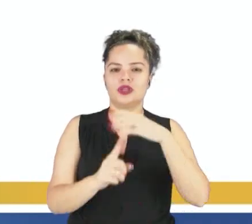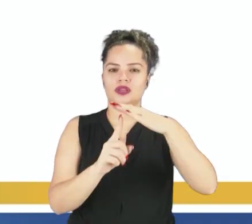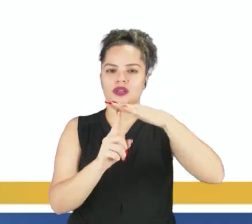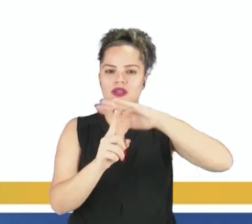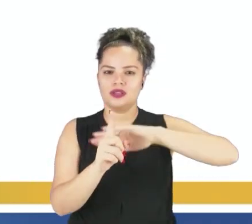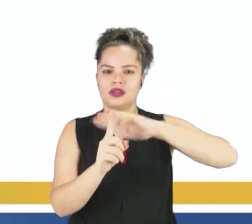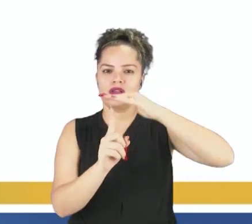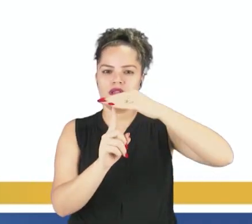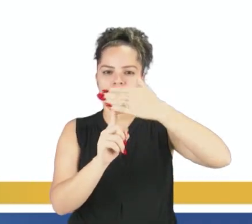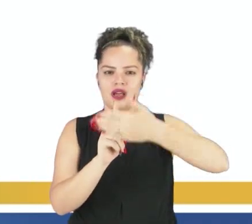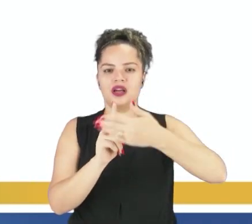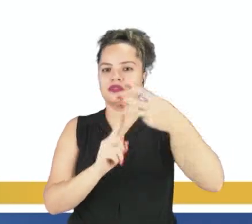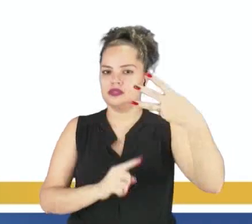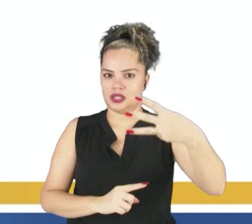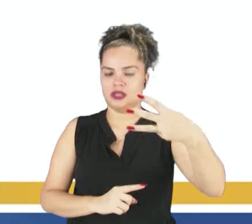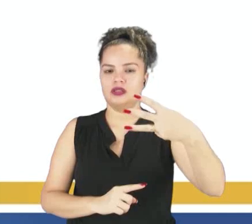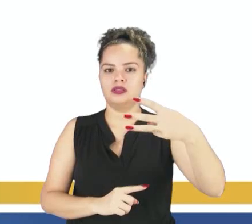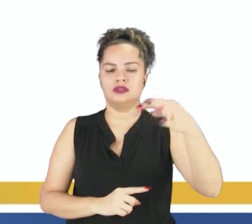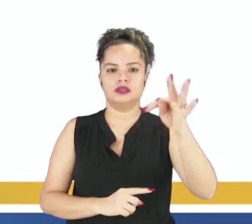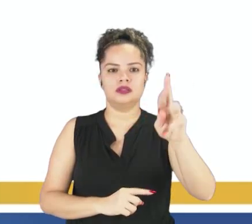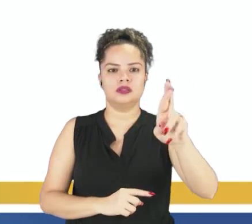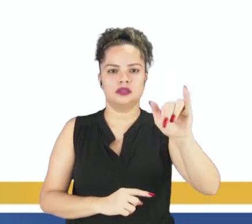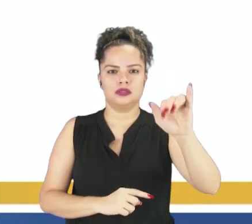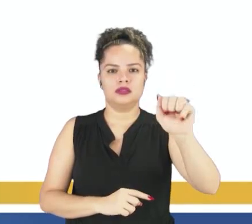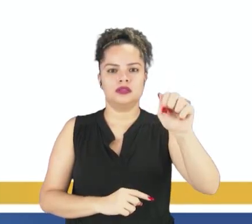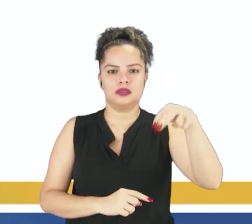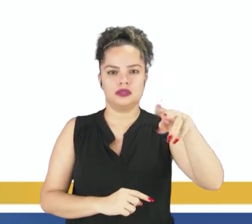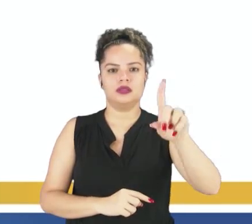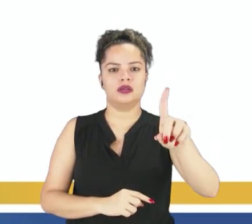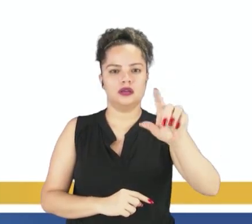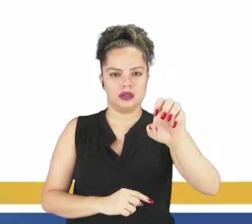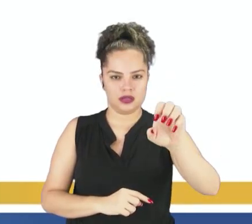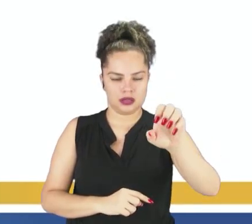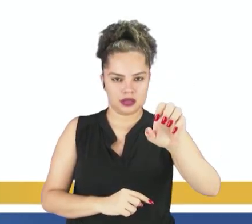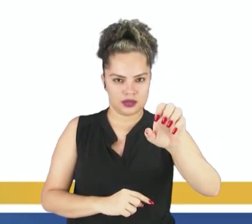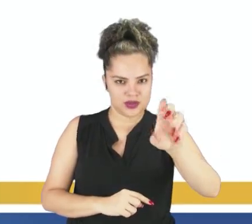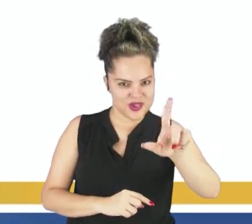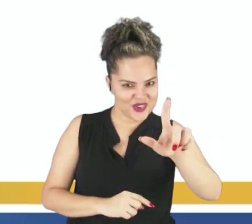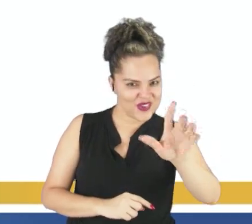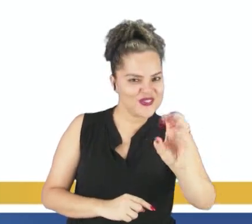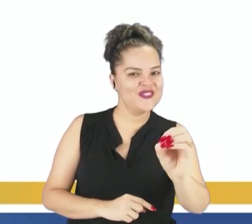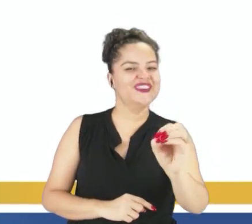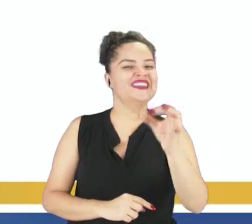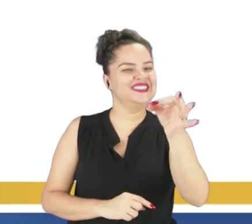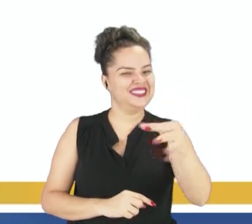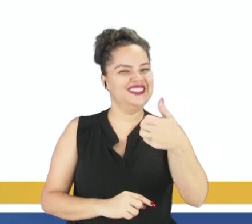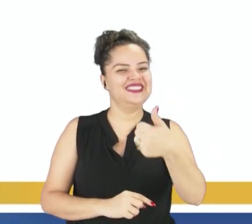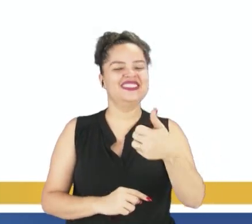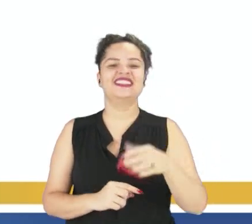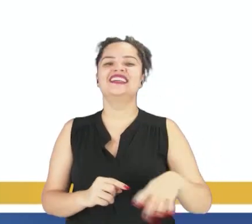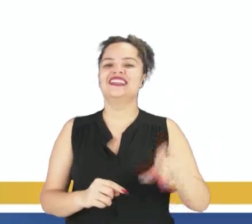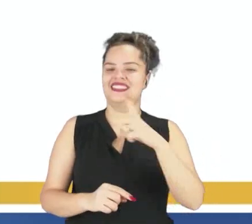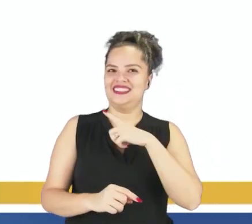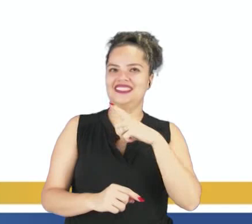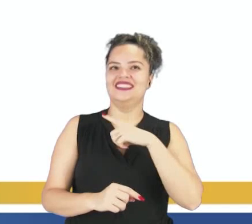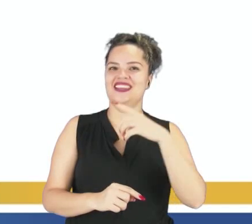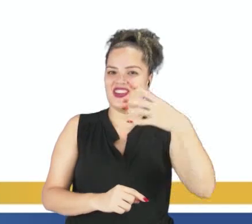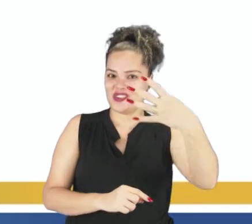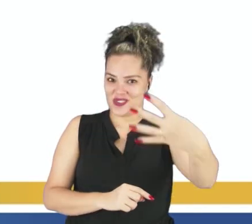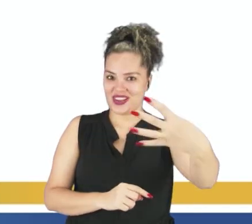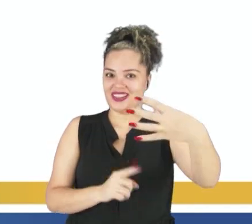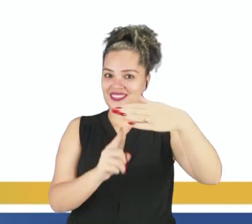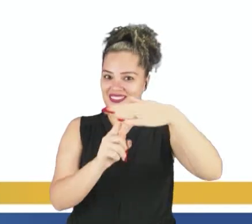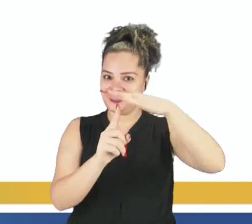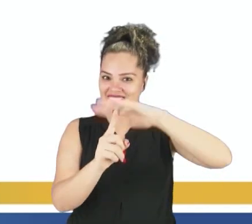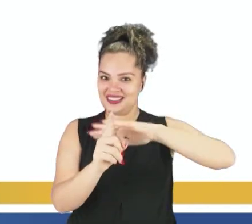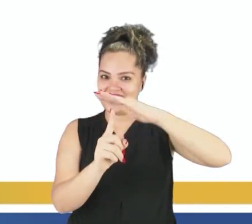tem 3 lados, ele é chamado de triângulo, certo? Agora, um polígono que tem 4 lados, esse